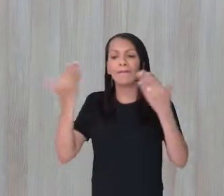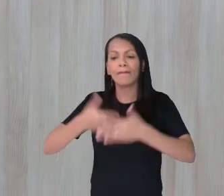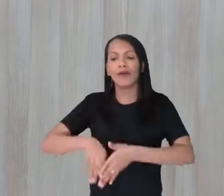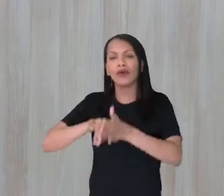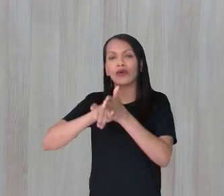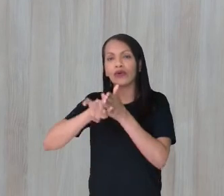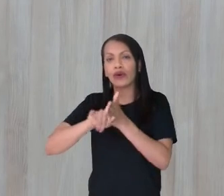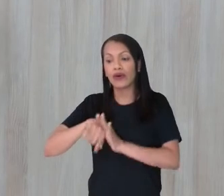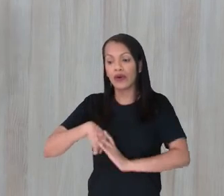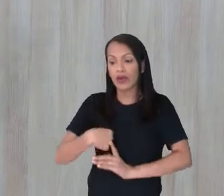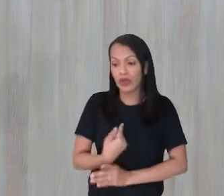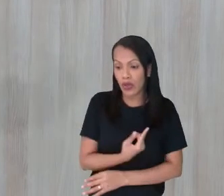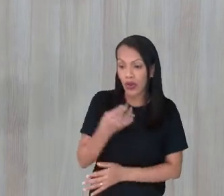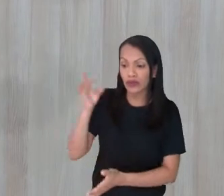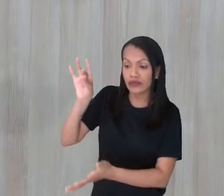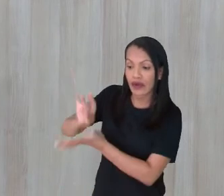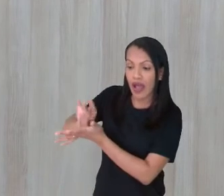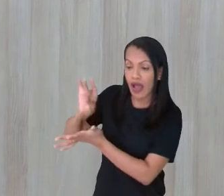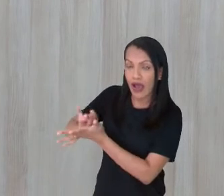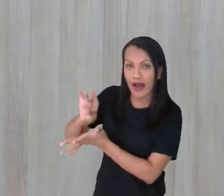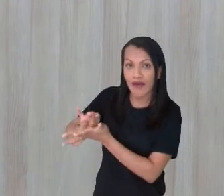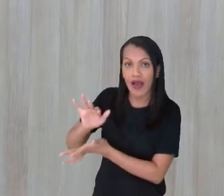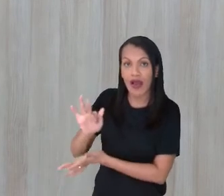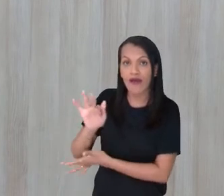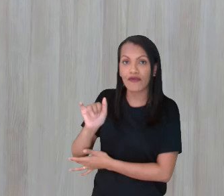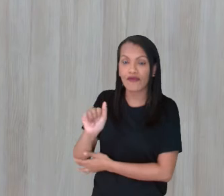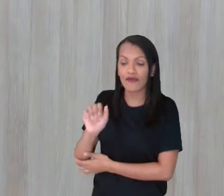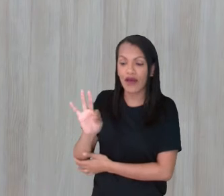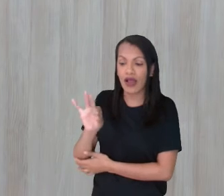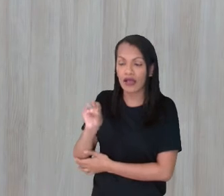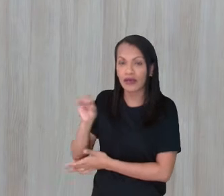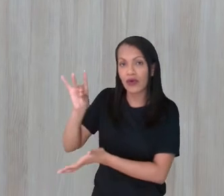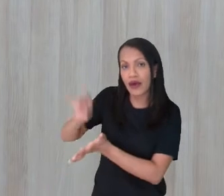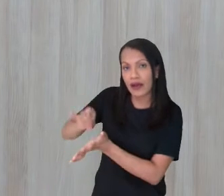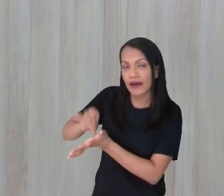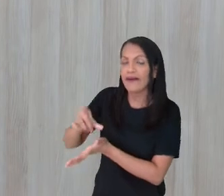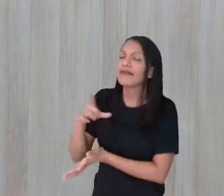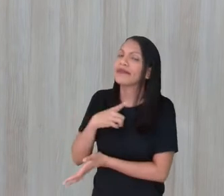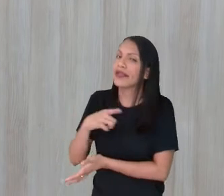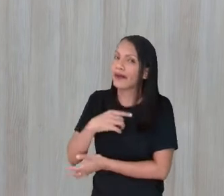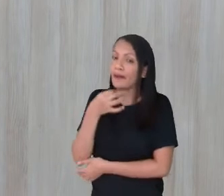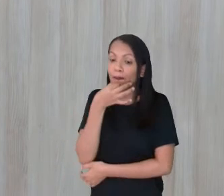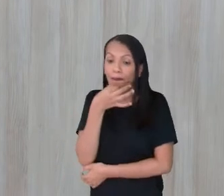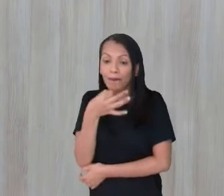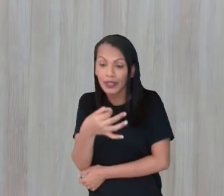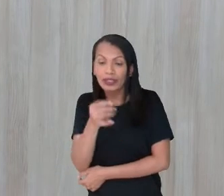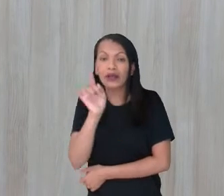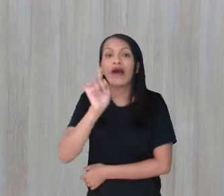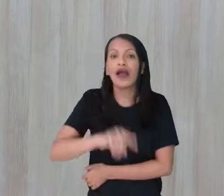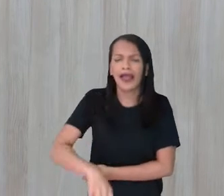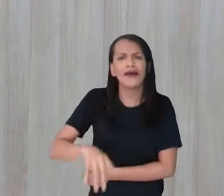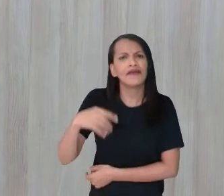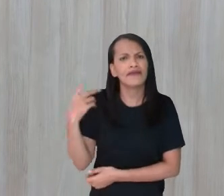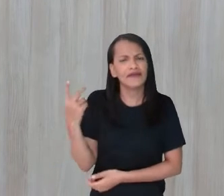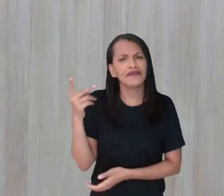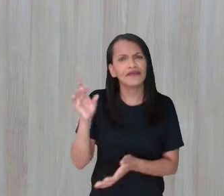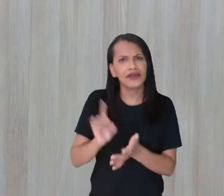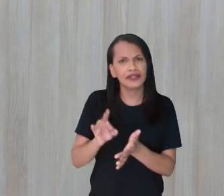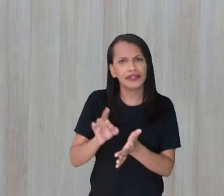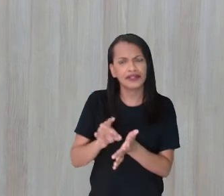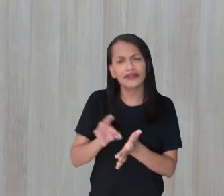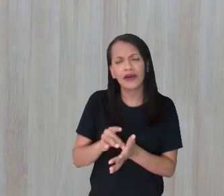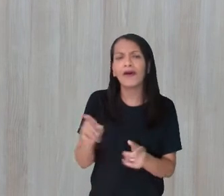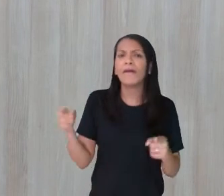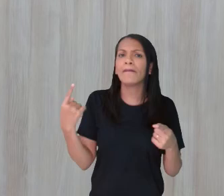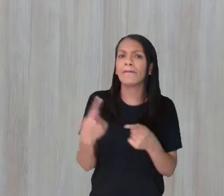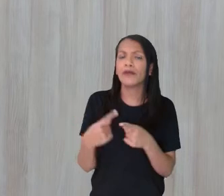que o nosso fato tem uma opinião sobre esse fato e a sua opinião é válida. Por quê? Porque